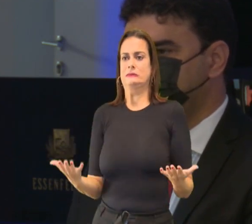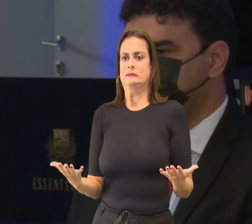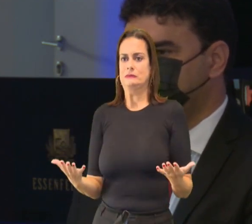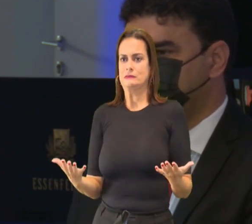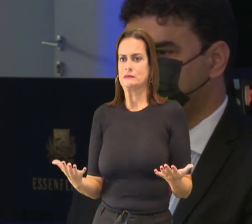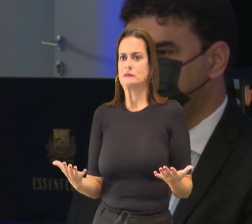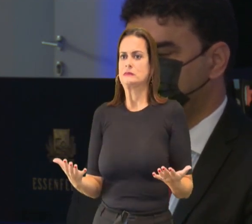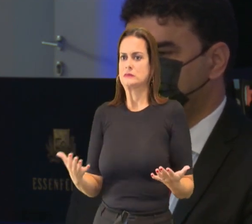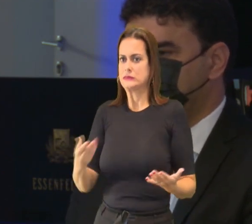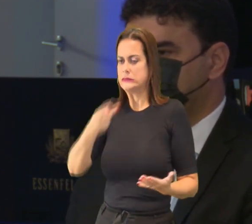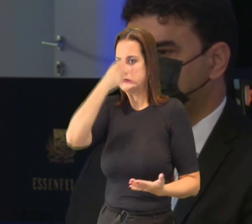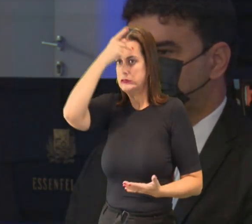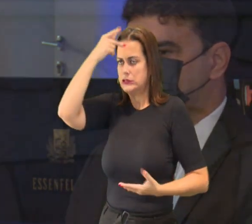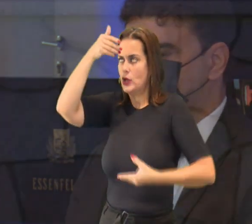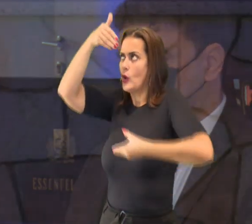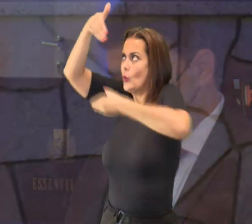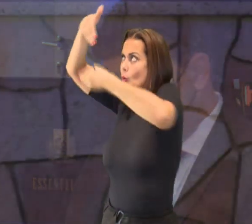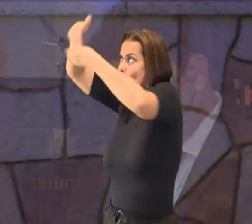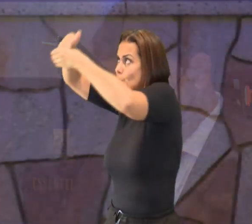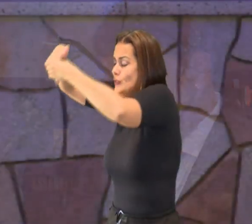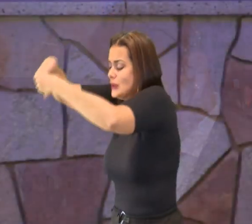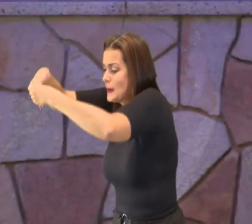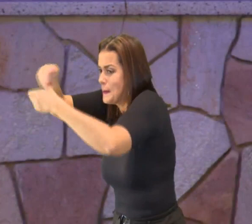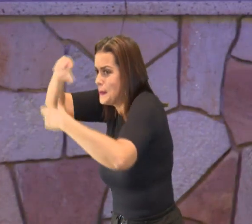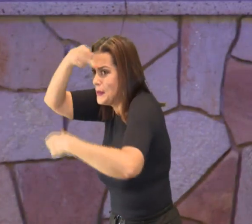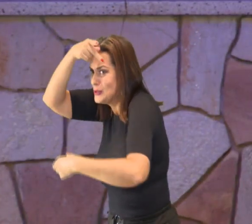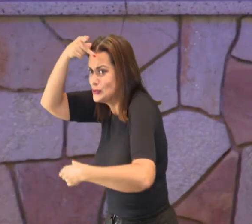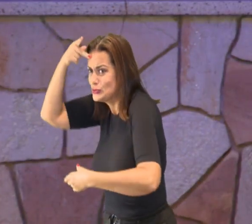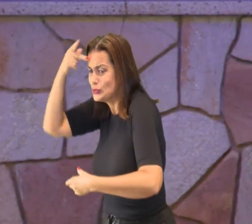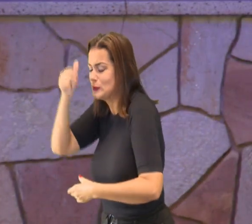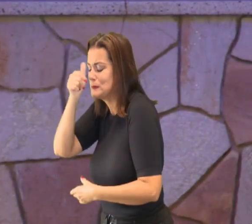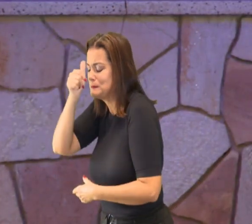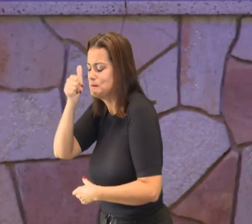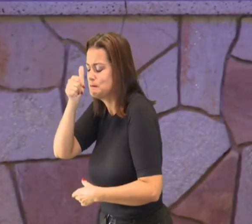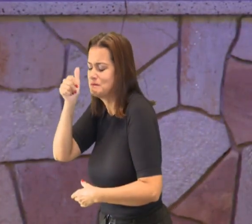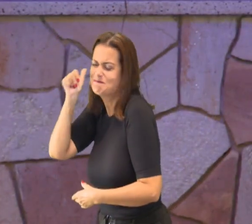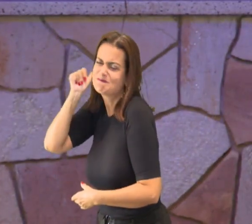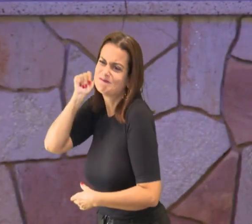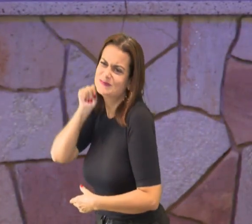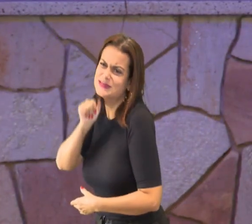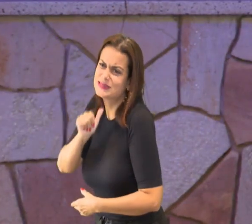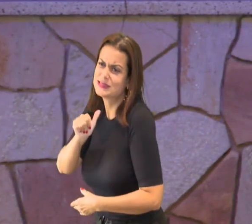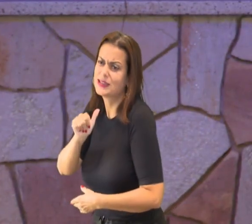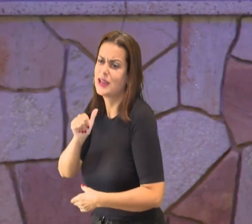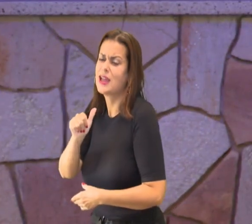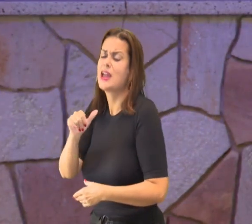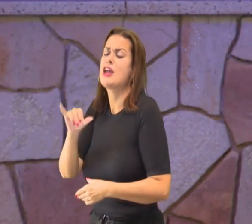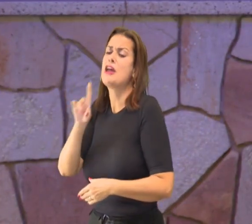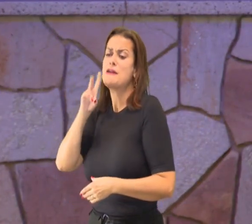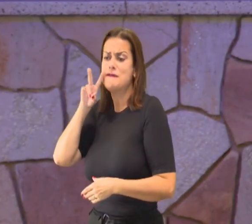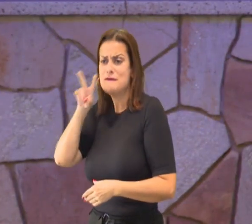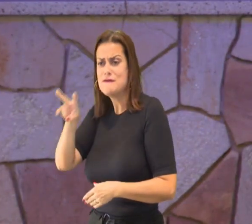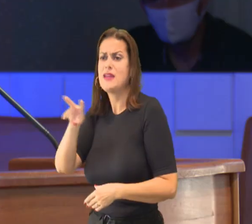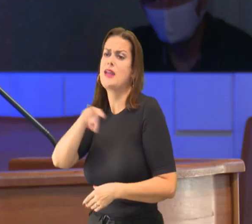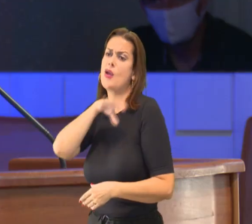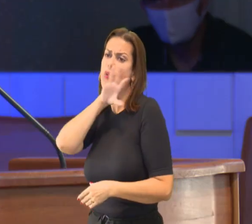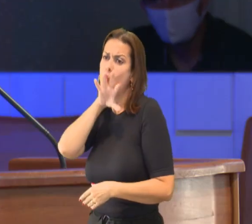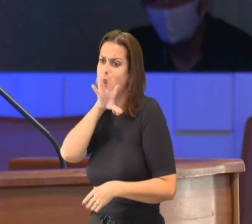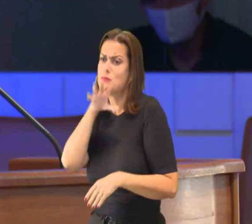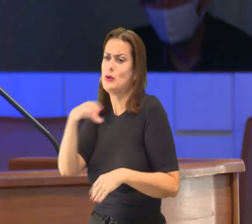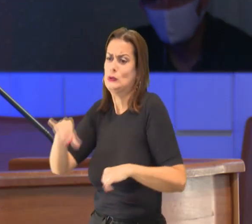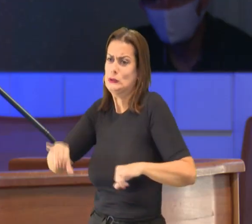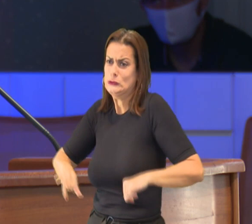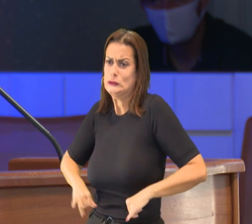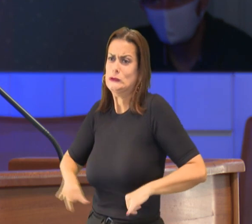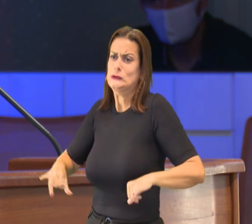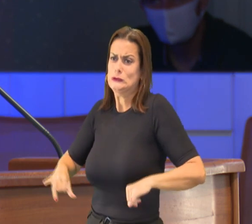O ofertante, infrator, pecador, ele vê o animal agonizando. Irmãos, nós não temos muitas vezes como perceber isto,